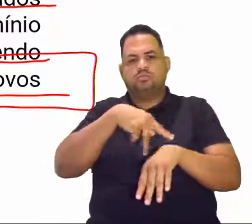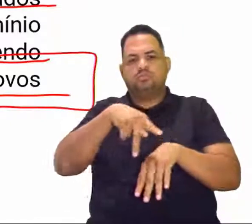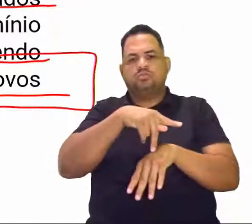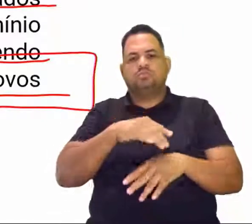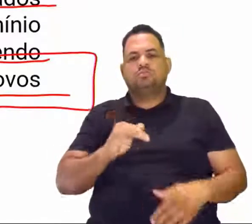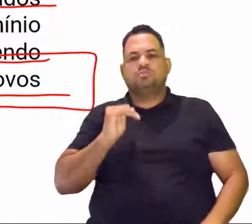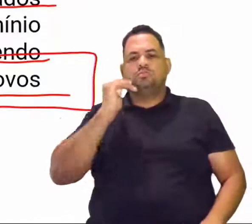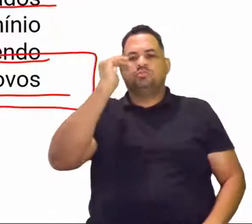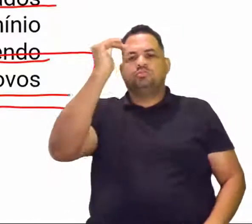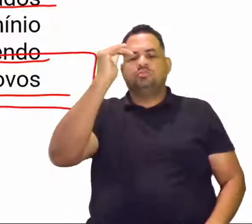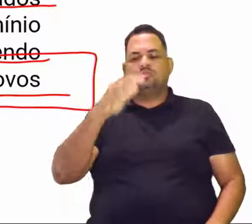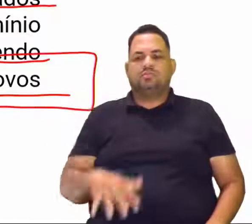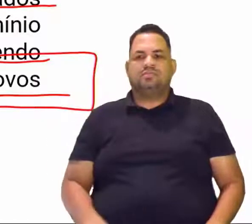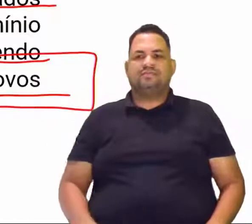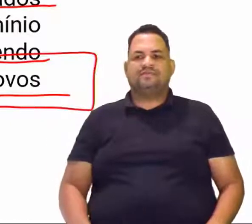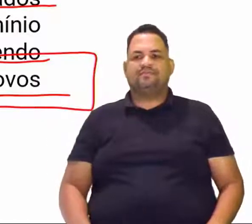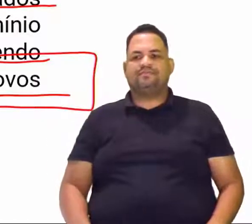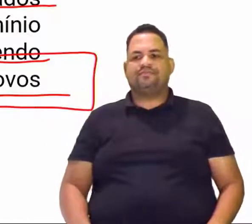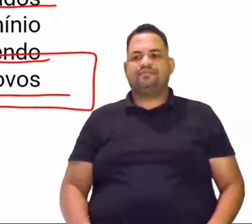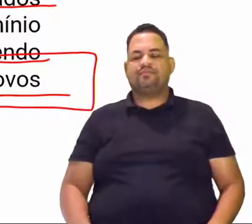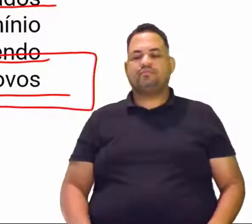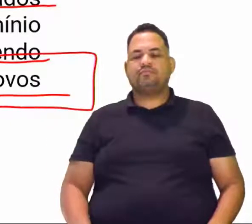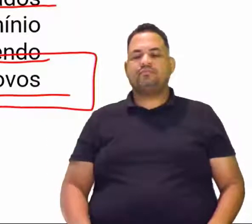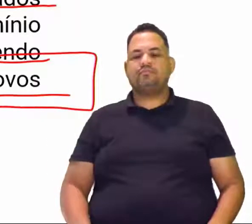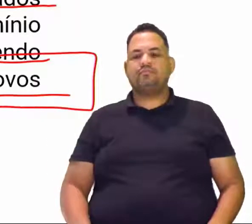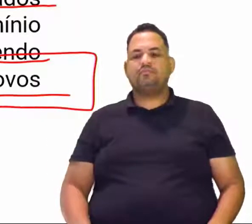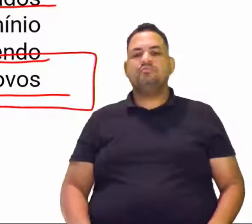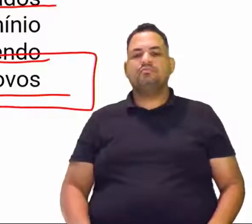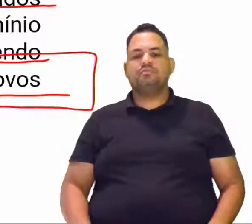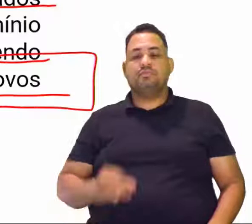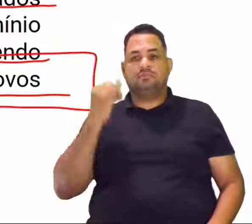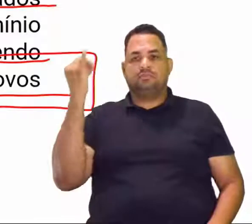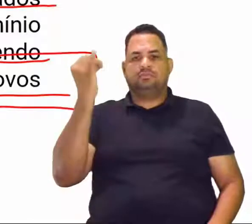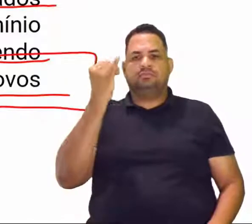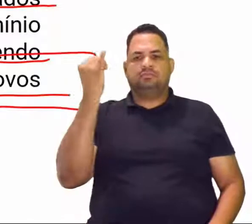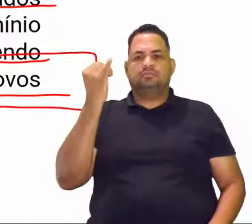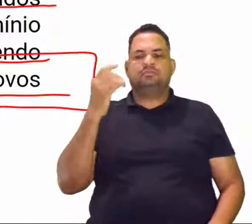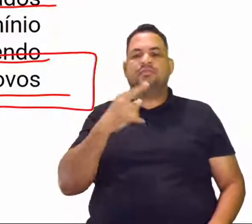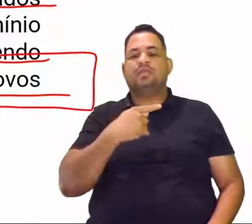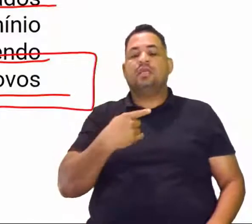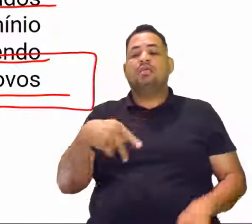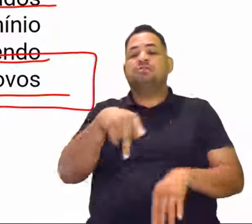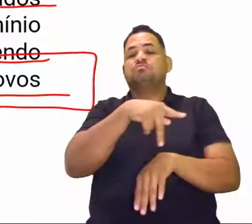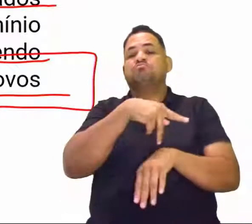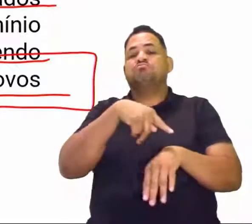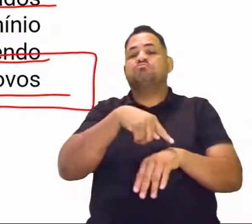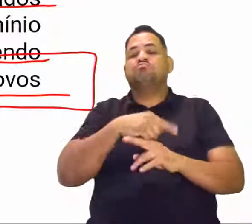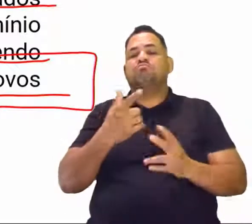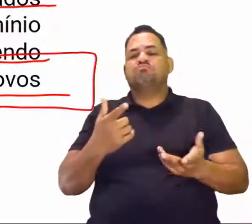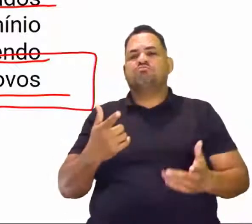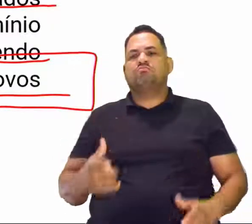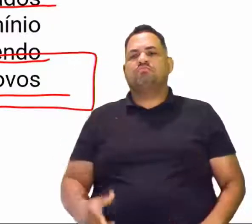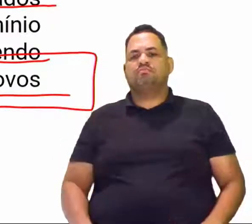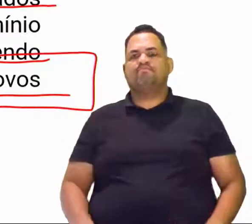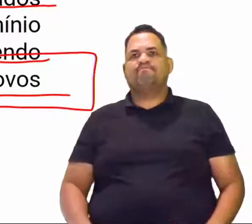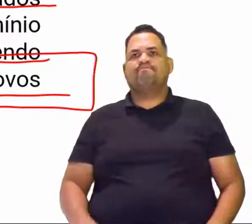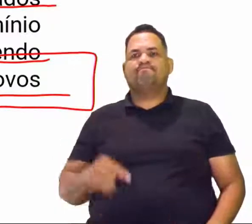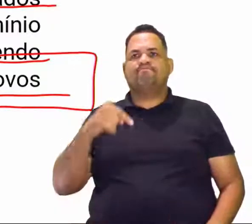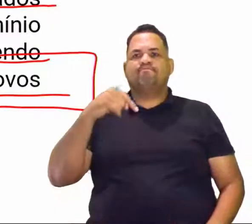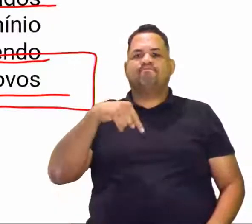relação aos povos colonizados Então isso é muito importante né no nosso país é